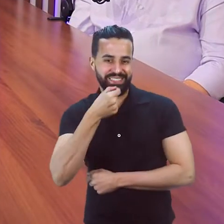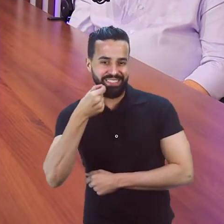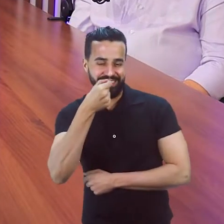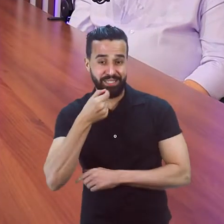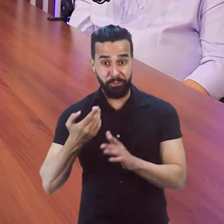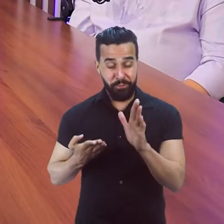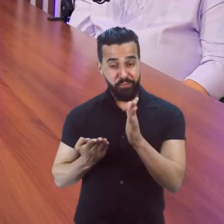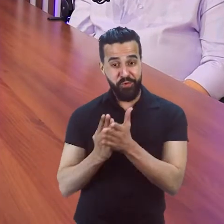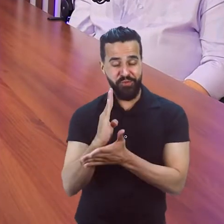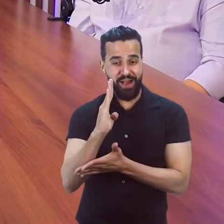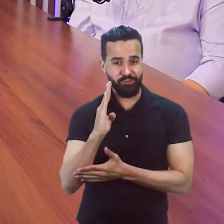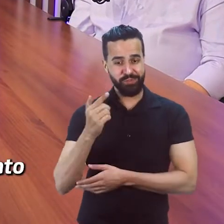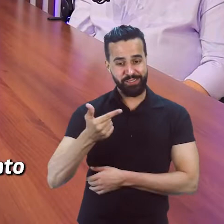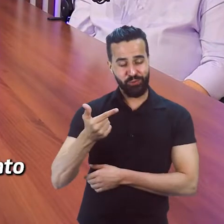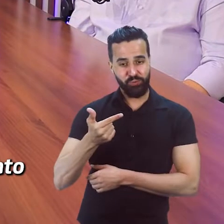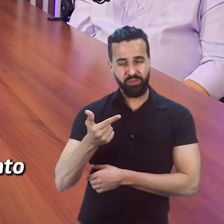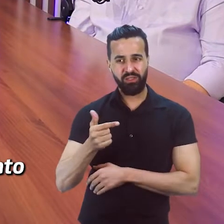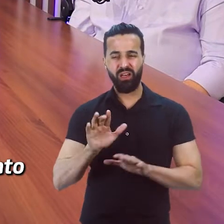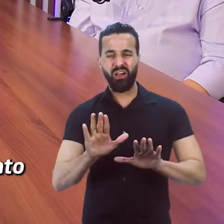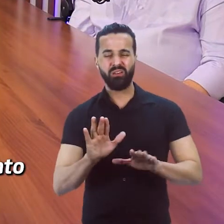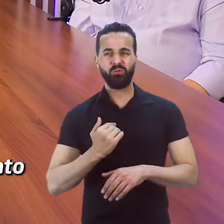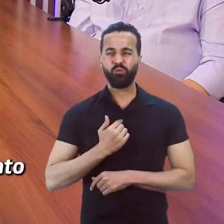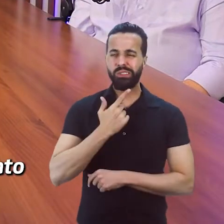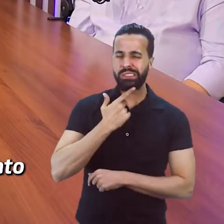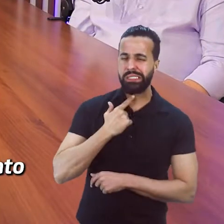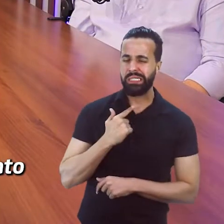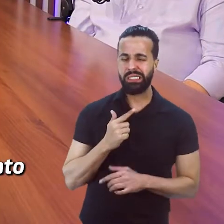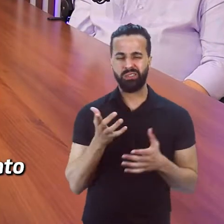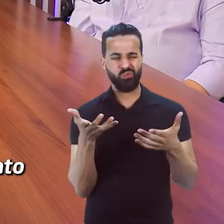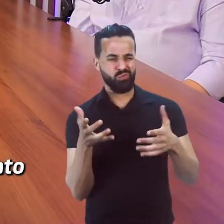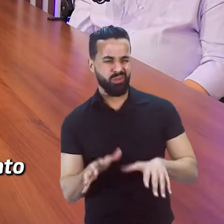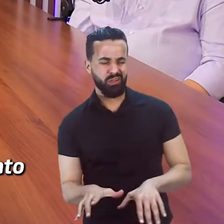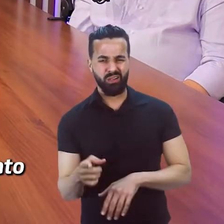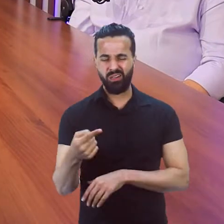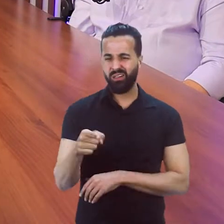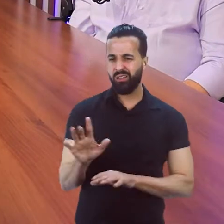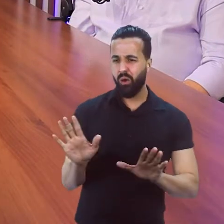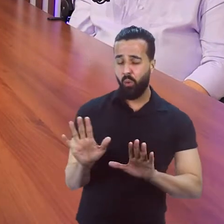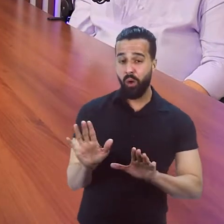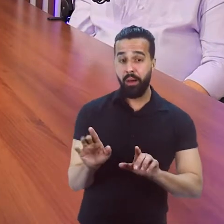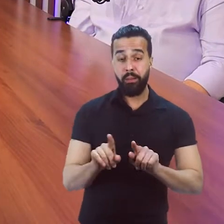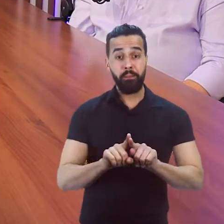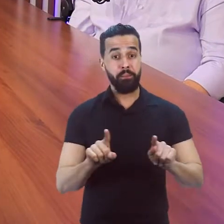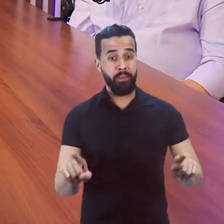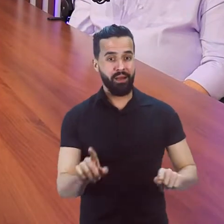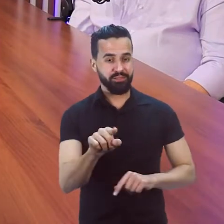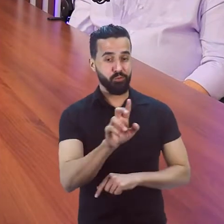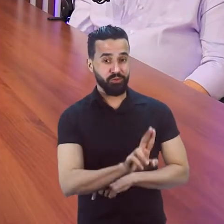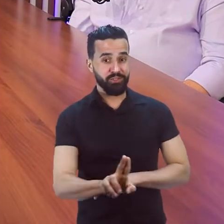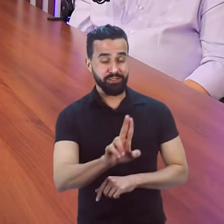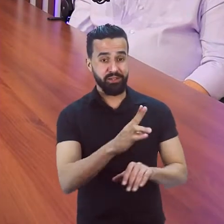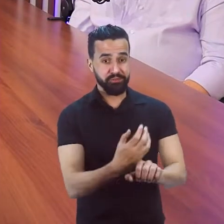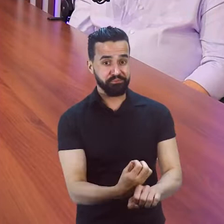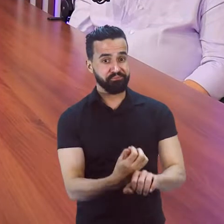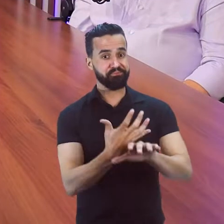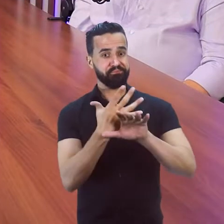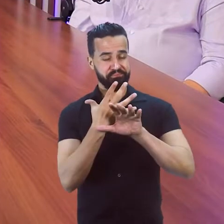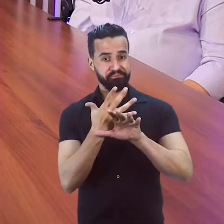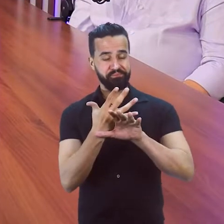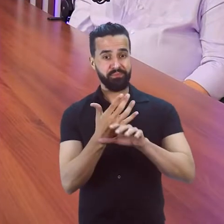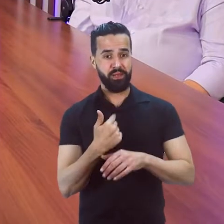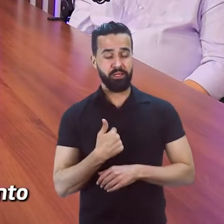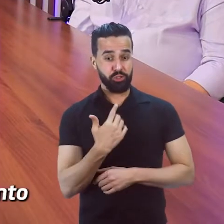Mas eu não estava querendo ir, mas na época o pessoal entrou em contato, a própria universidade entrou em contato para saber fazer